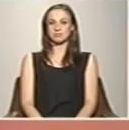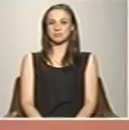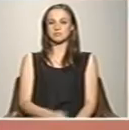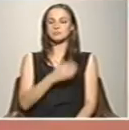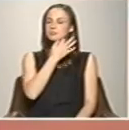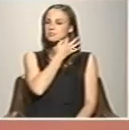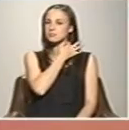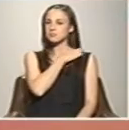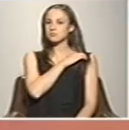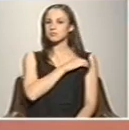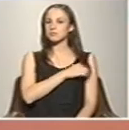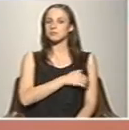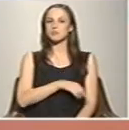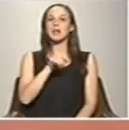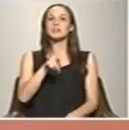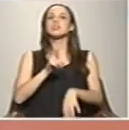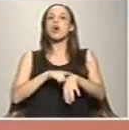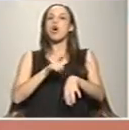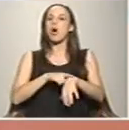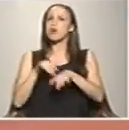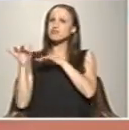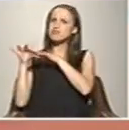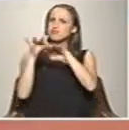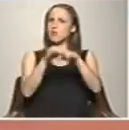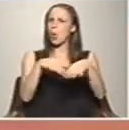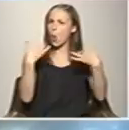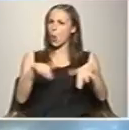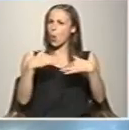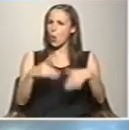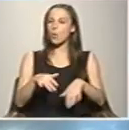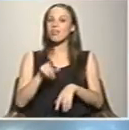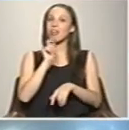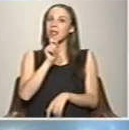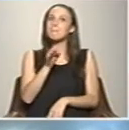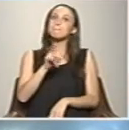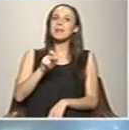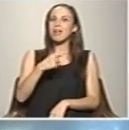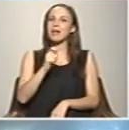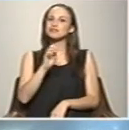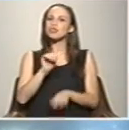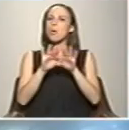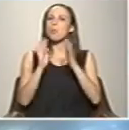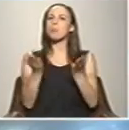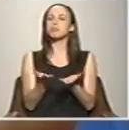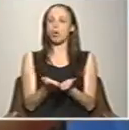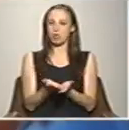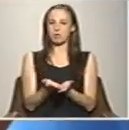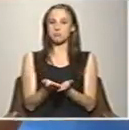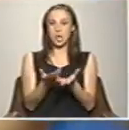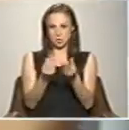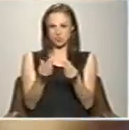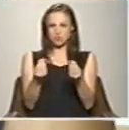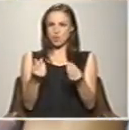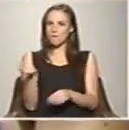Esta é o que se pode chamar de hora de ponta. Hoje é dia de Pilates com bola. E são muitos aqueles que não perdem